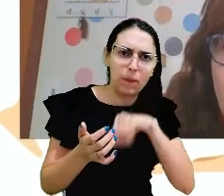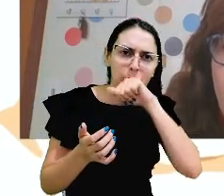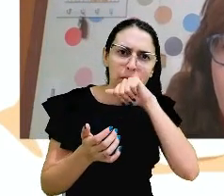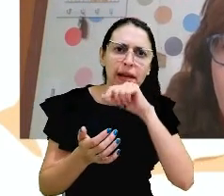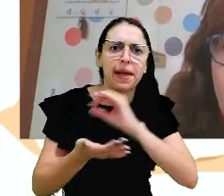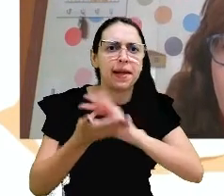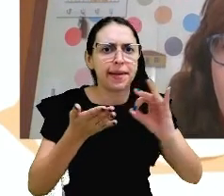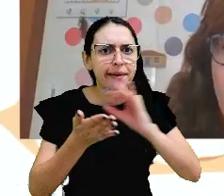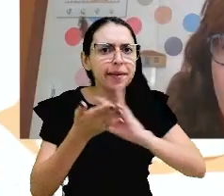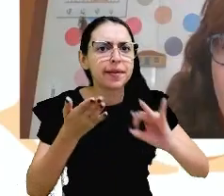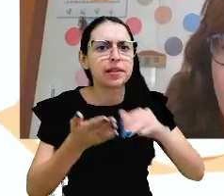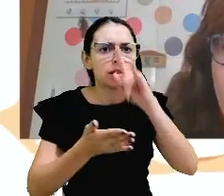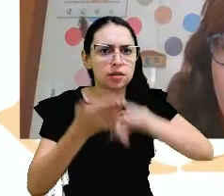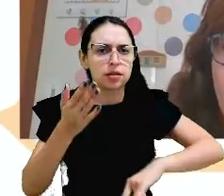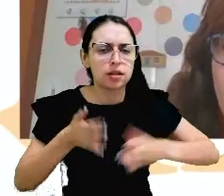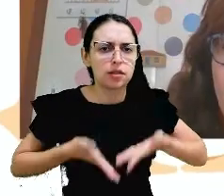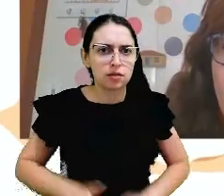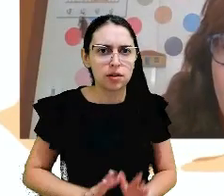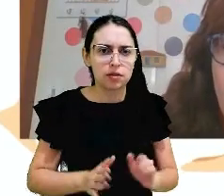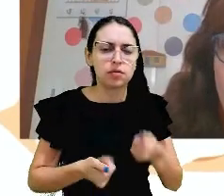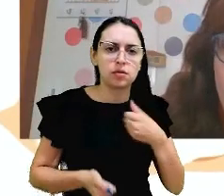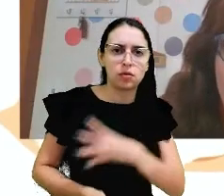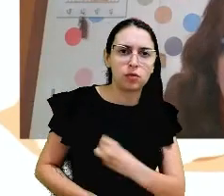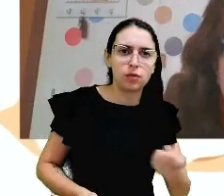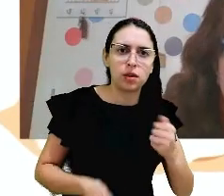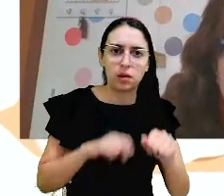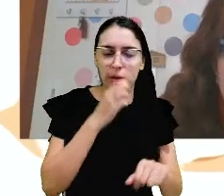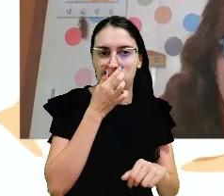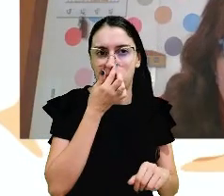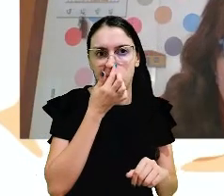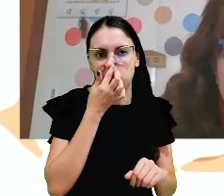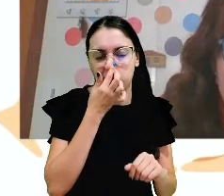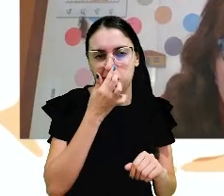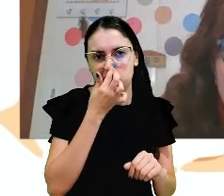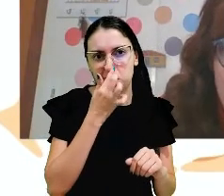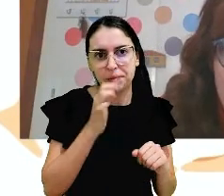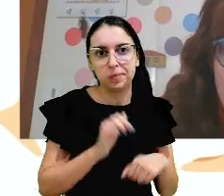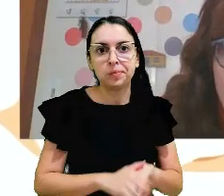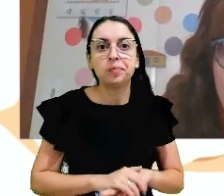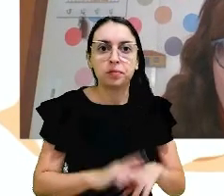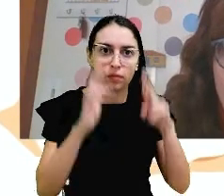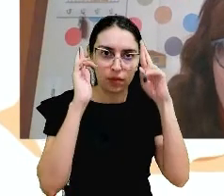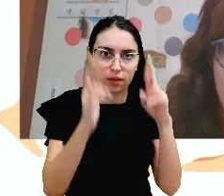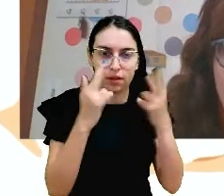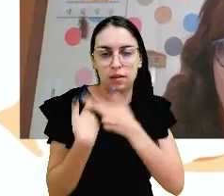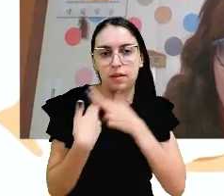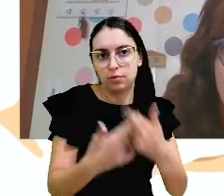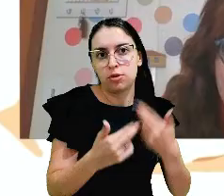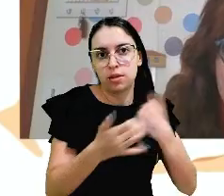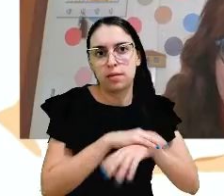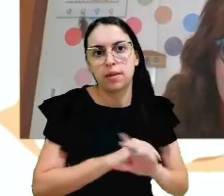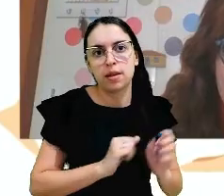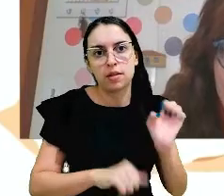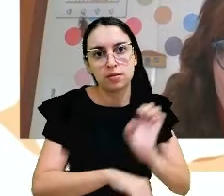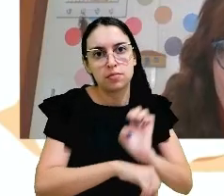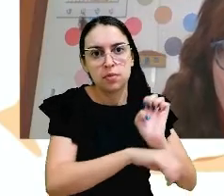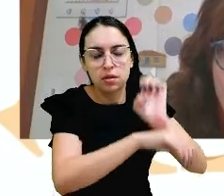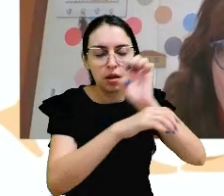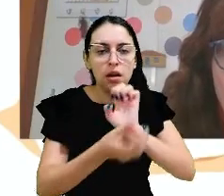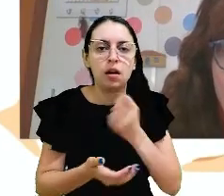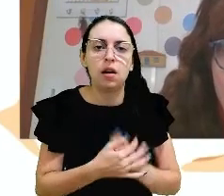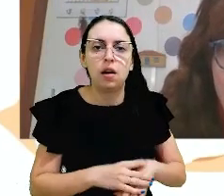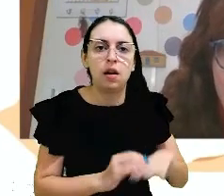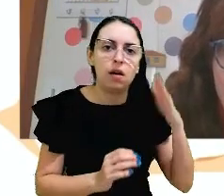papel dentro de suas comunidades, né? E a gente, nessa pesquisa sobre os saberes e práticas